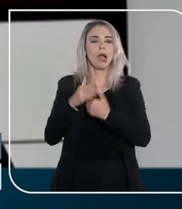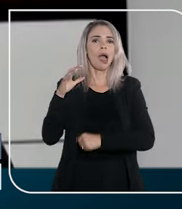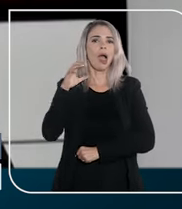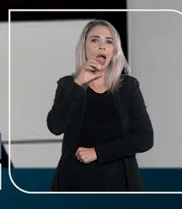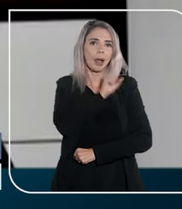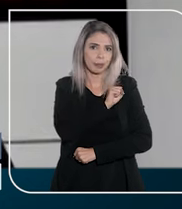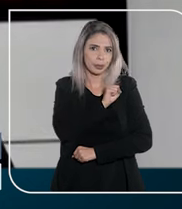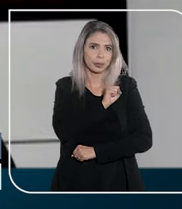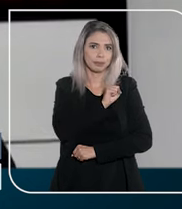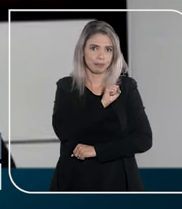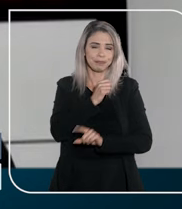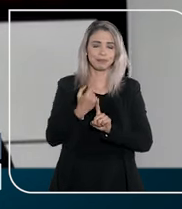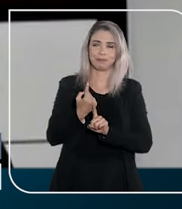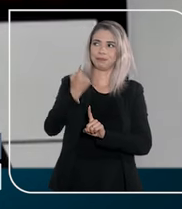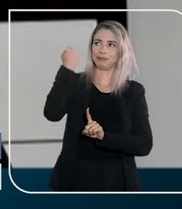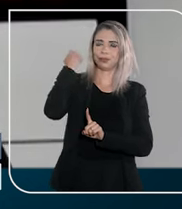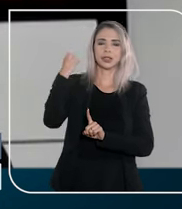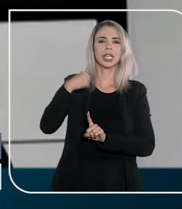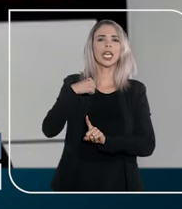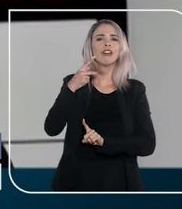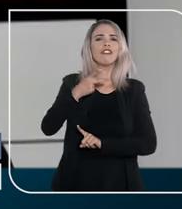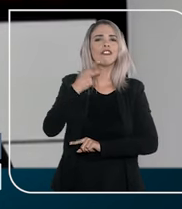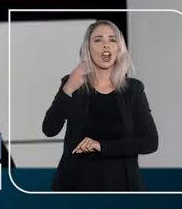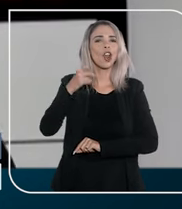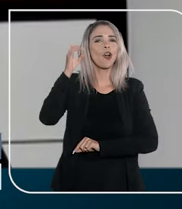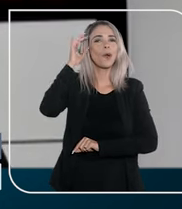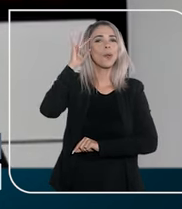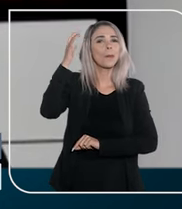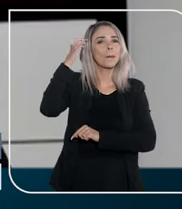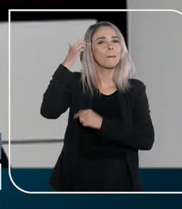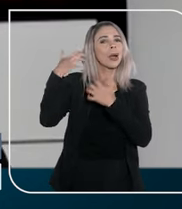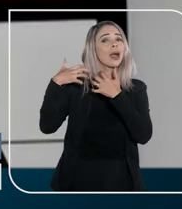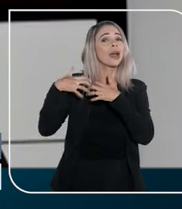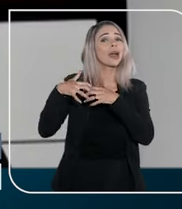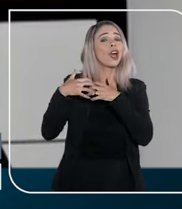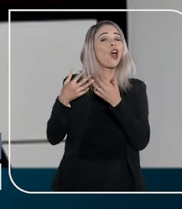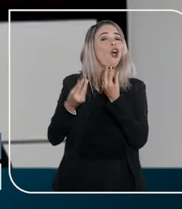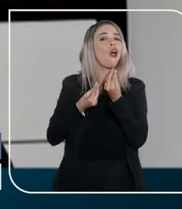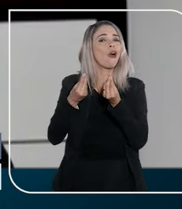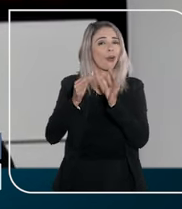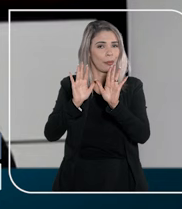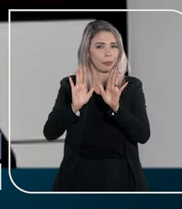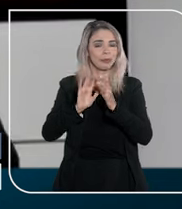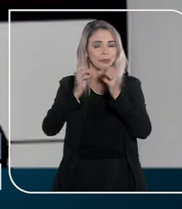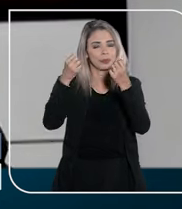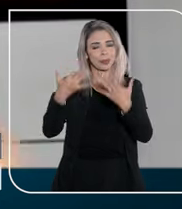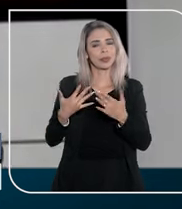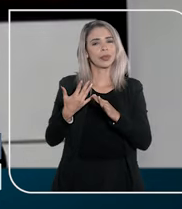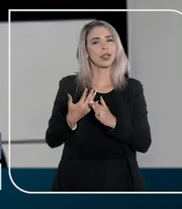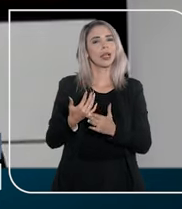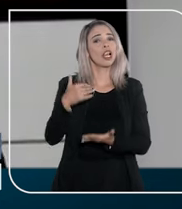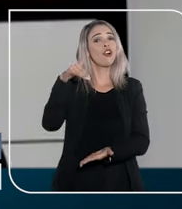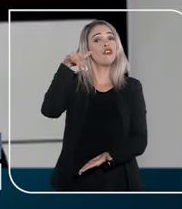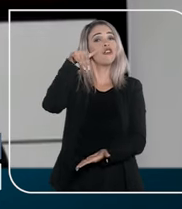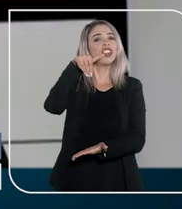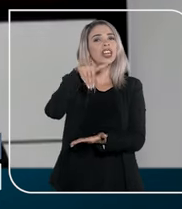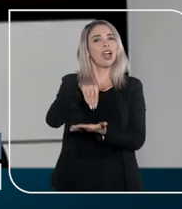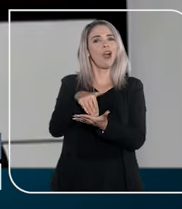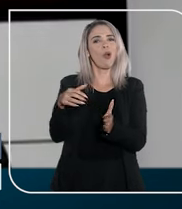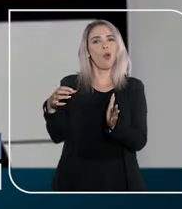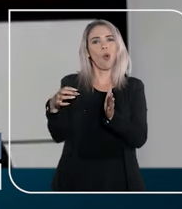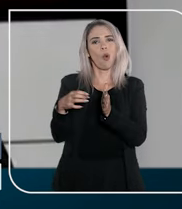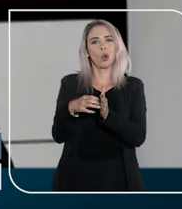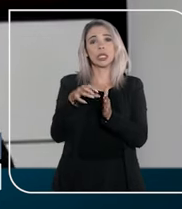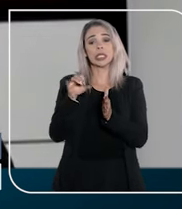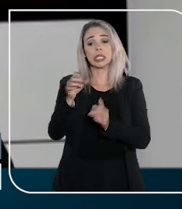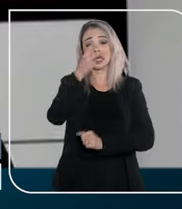naquela oportunidade, ele esboçou um raciocínio no sentido de que, olha, lá no final do concurso público, se